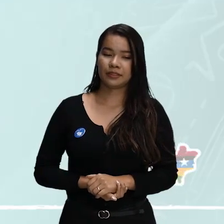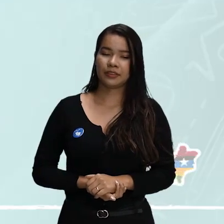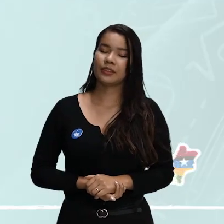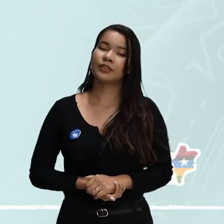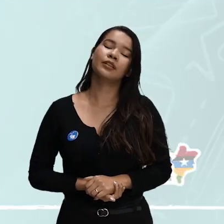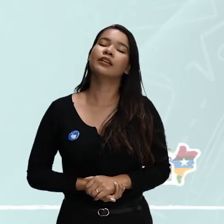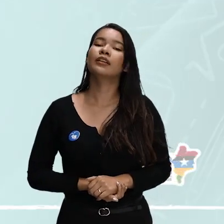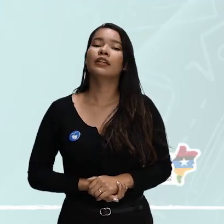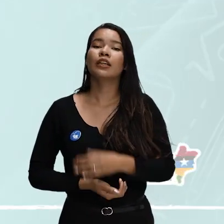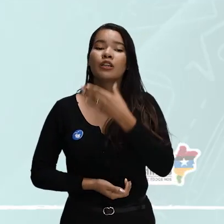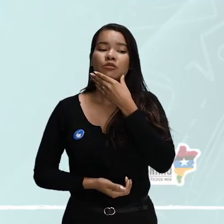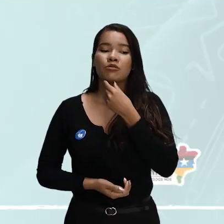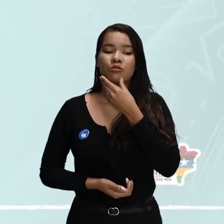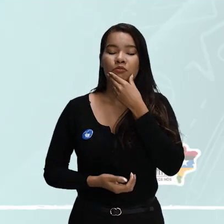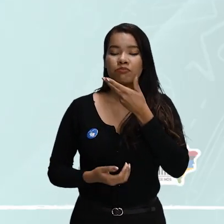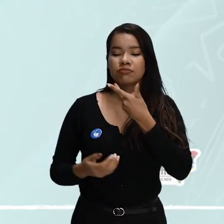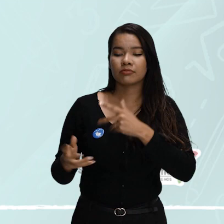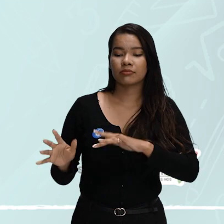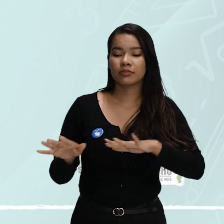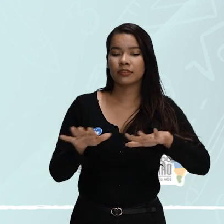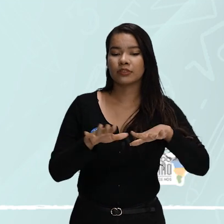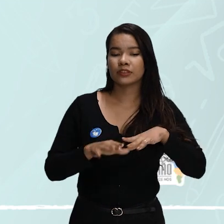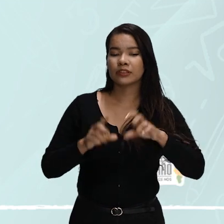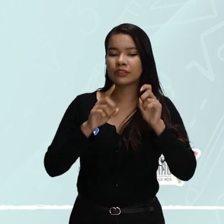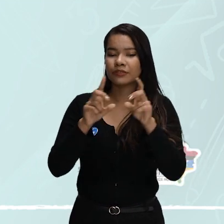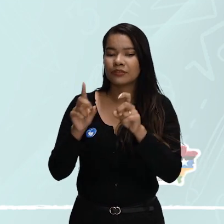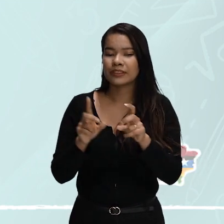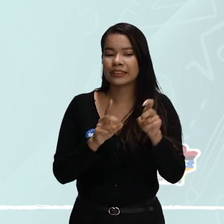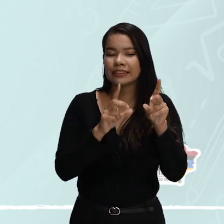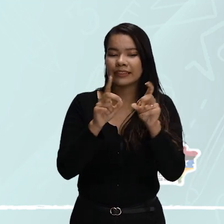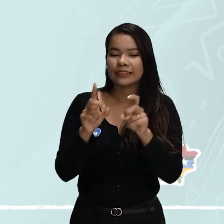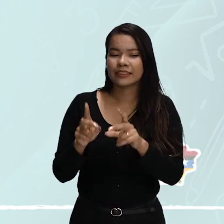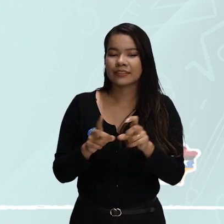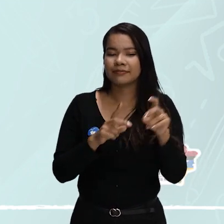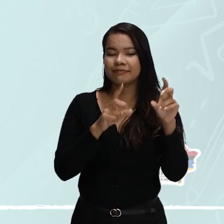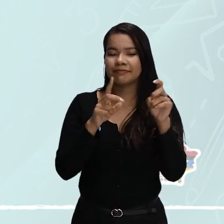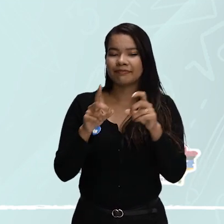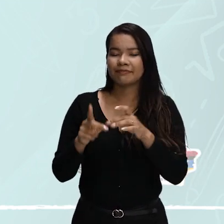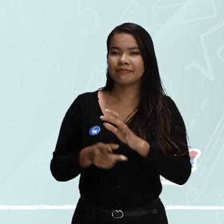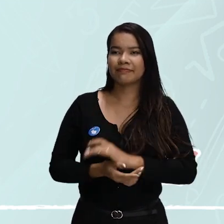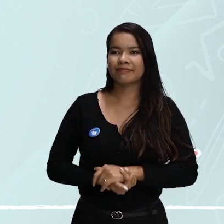a cantar, derre-sol,